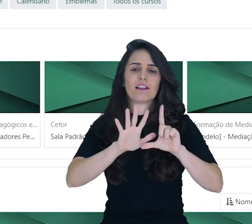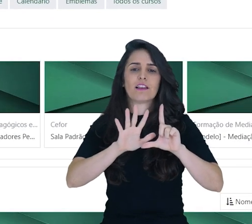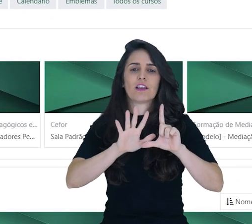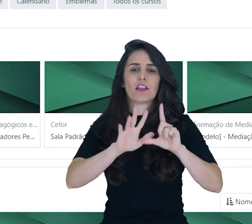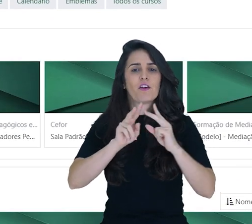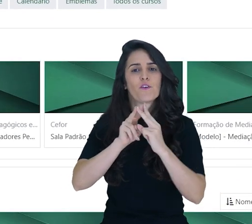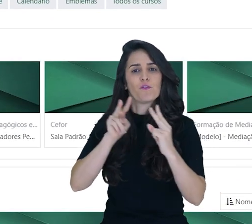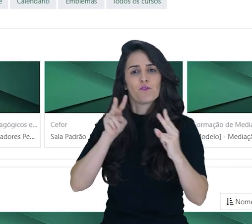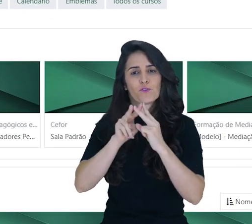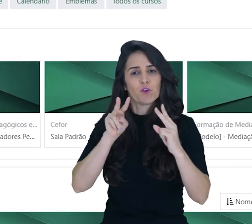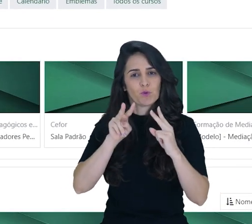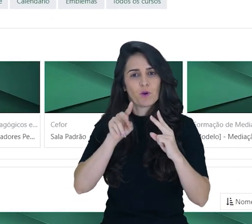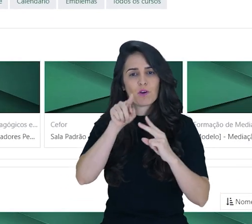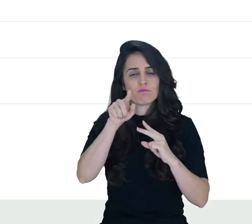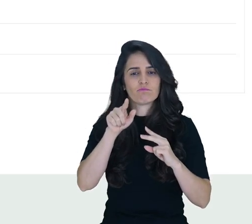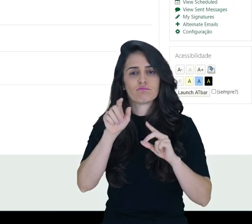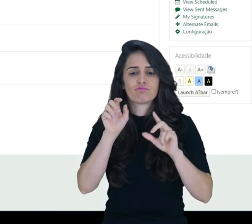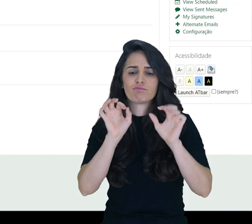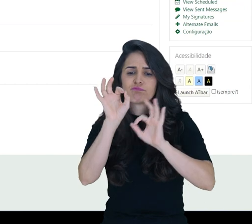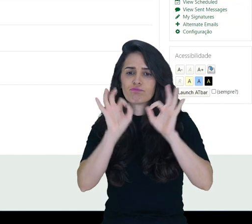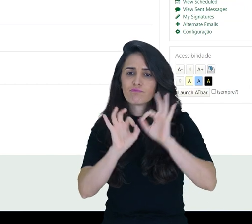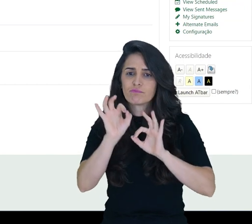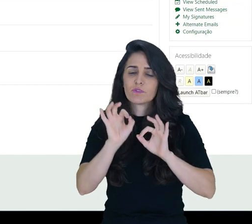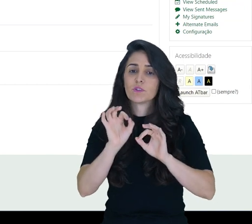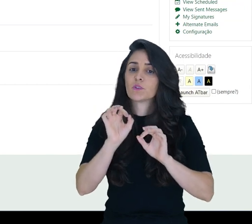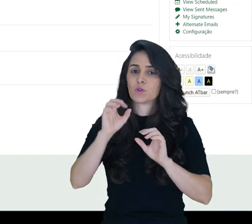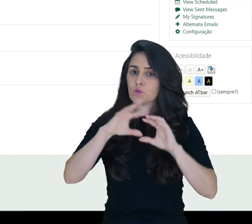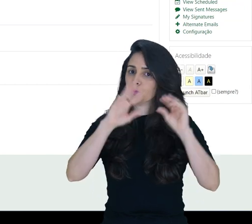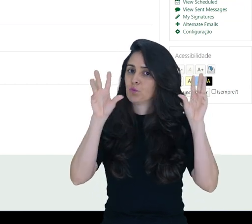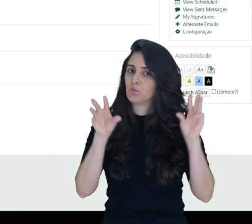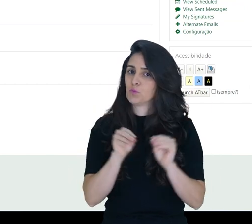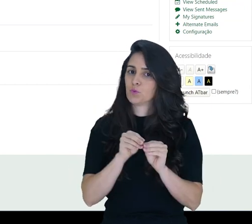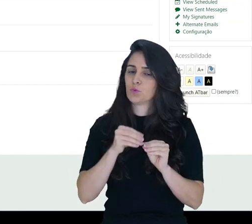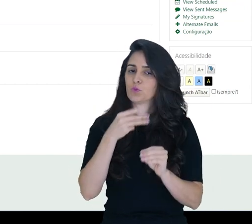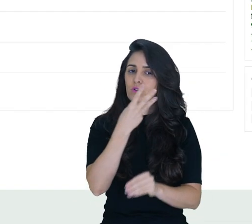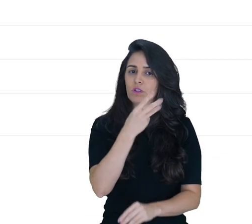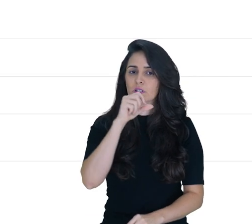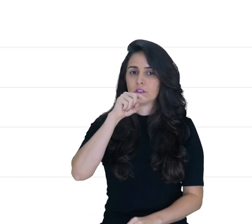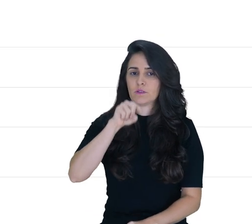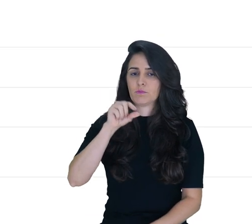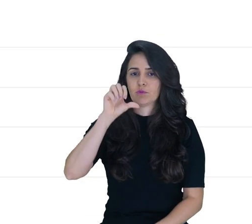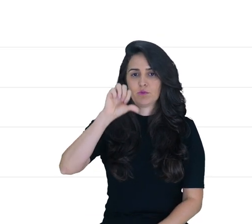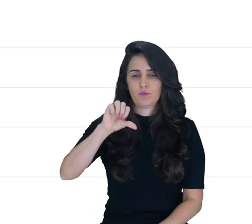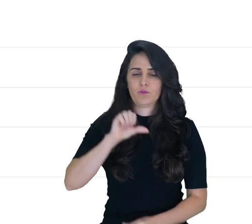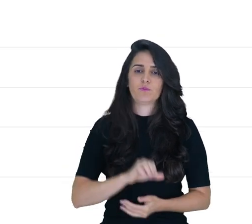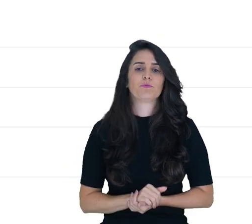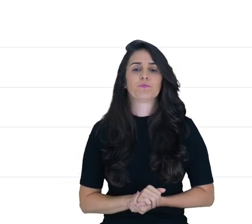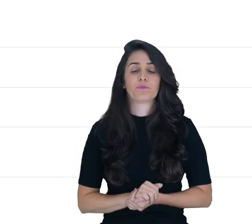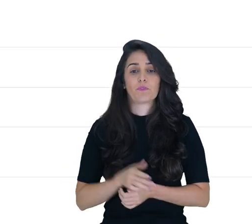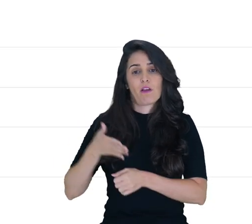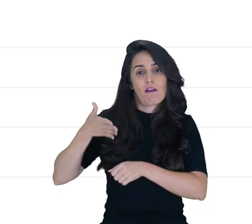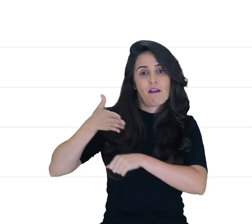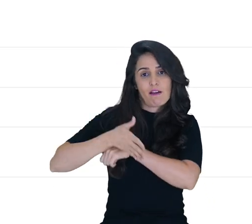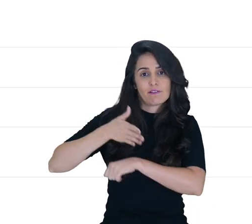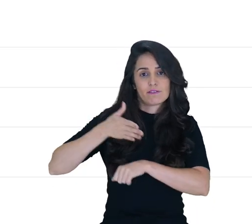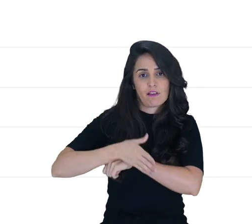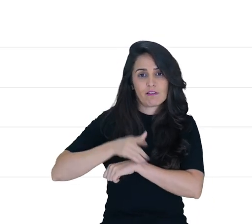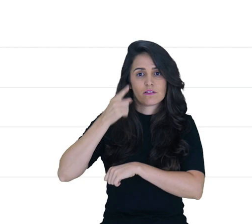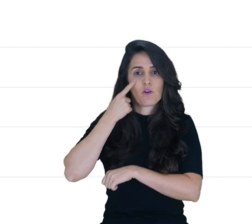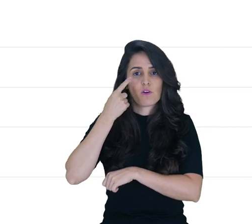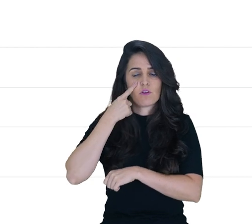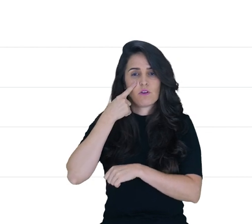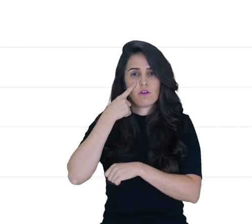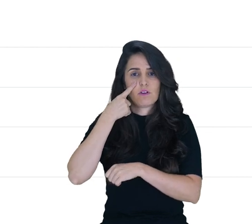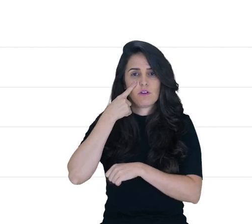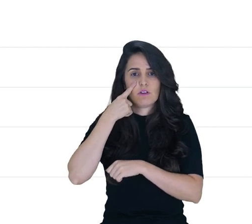acesse a sala virtual que você quer editar e vá direto a este botão que é